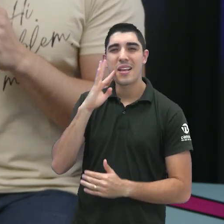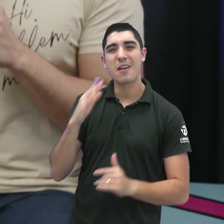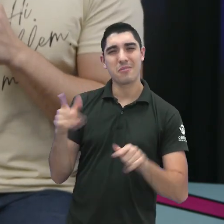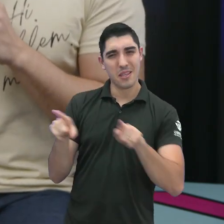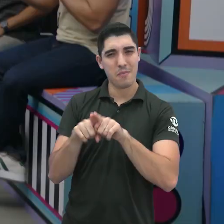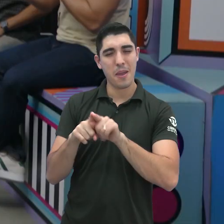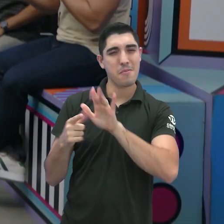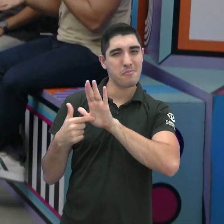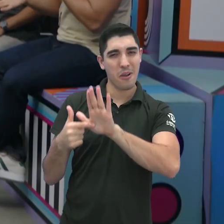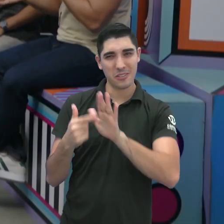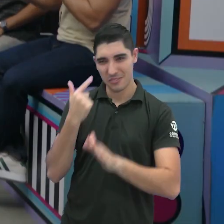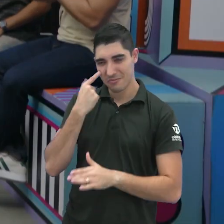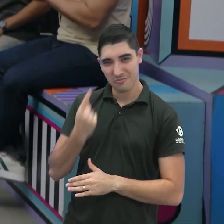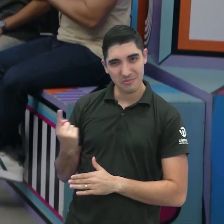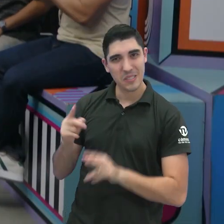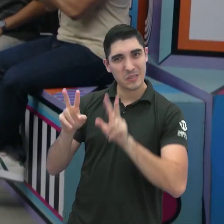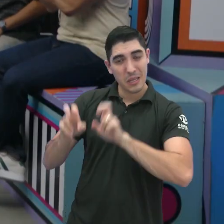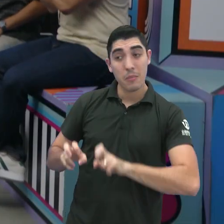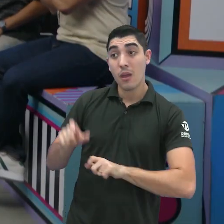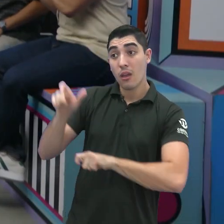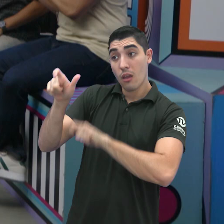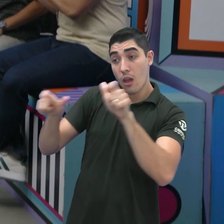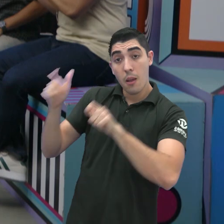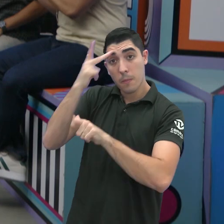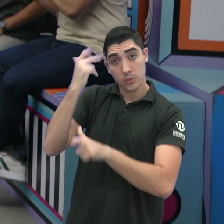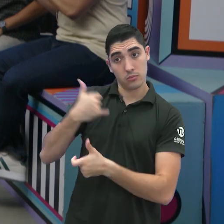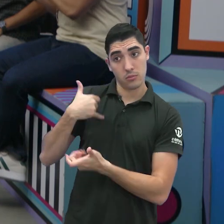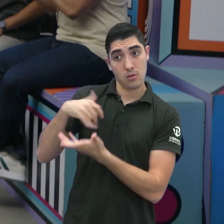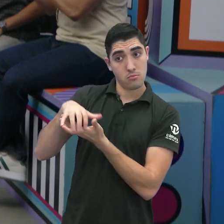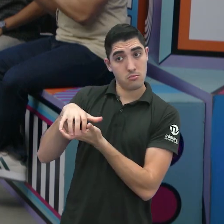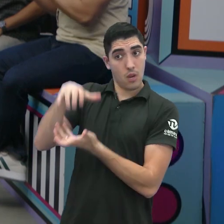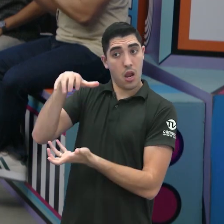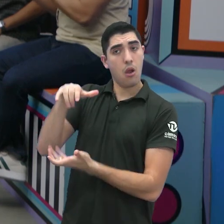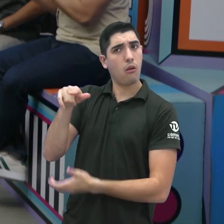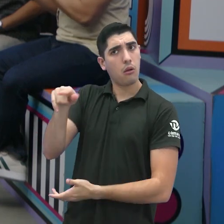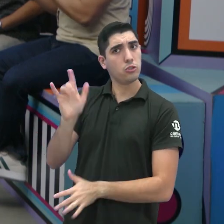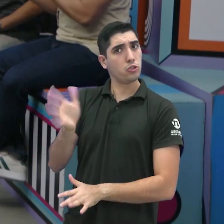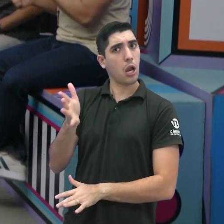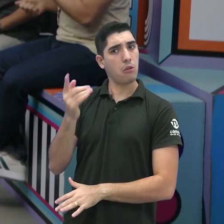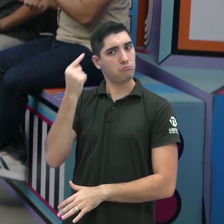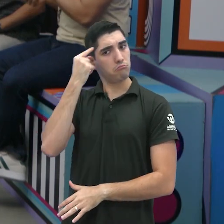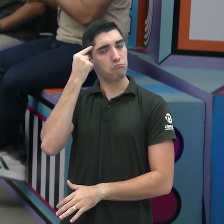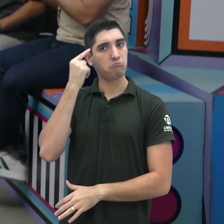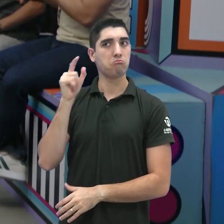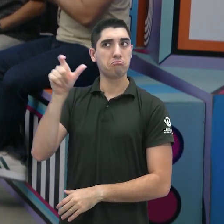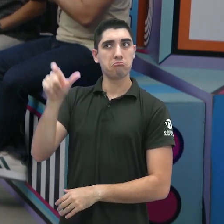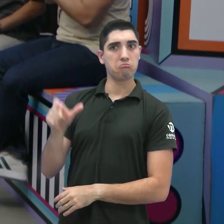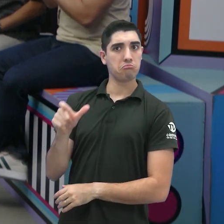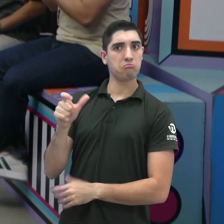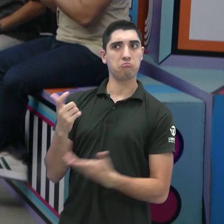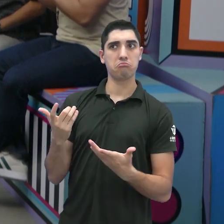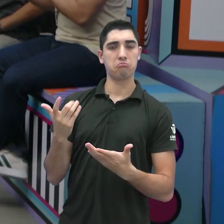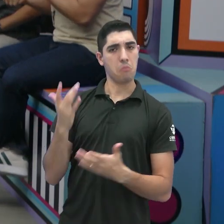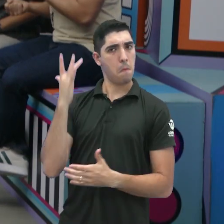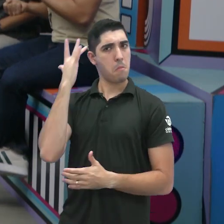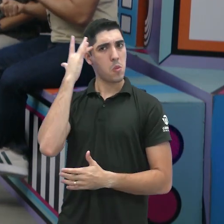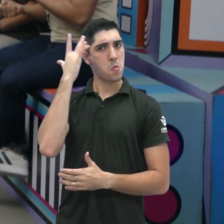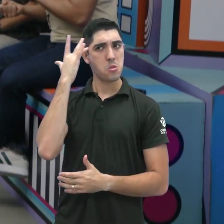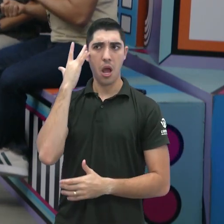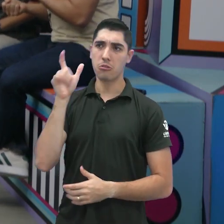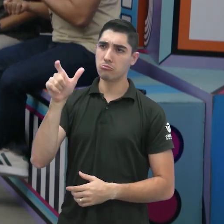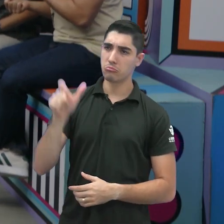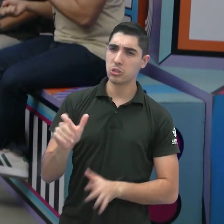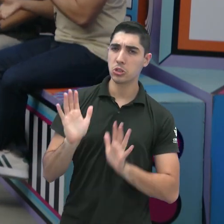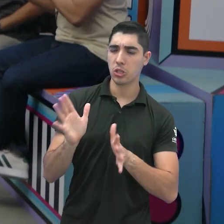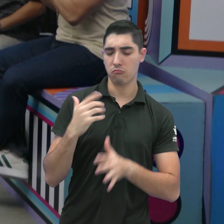para as nossas convidadas de hoje. Pessoas um pouco mais velhas que se demonstram ali já mais, assim, seguras da